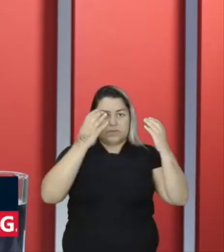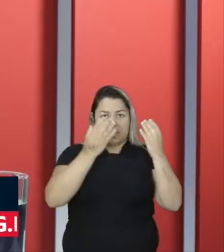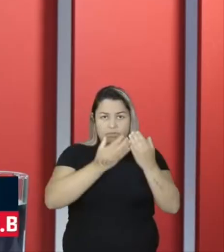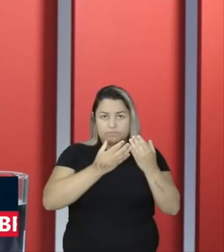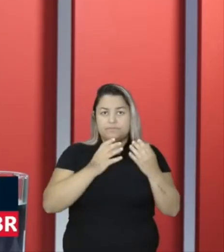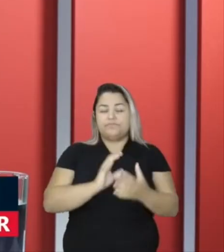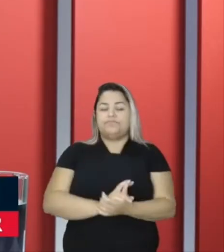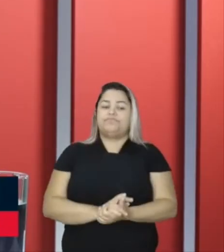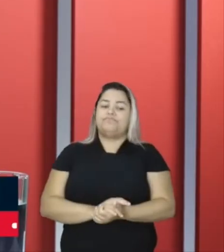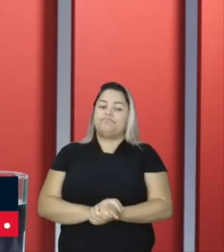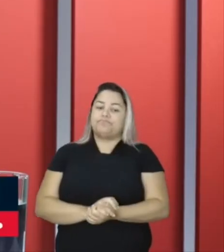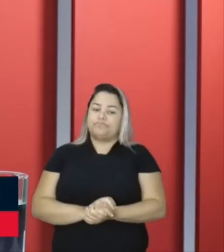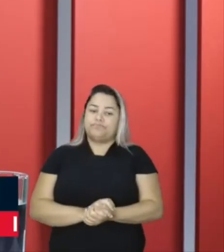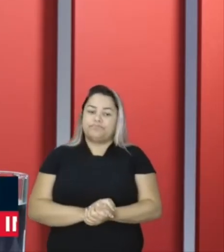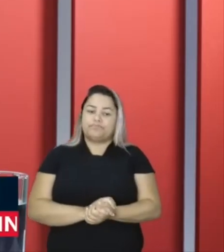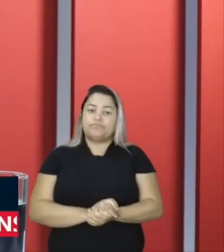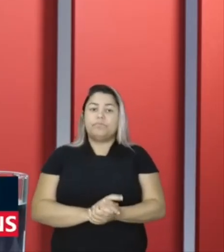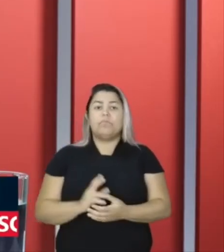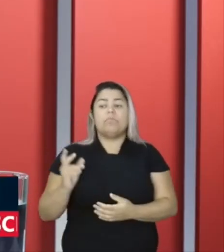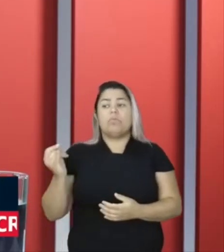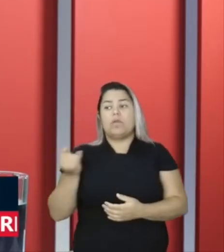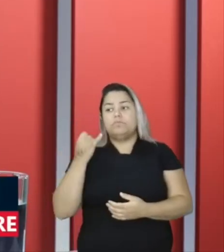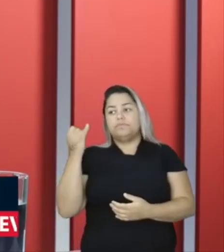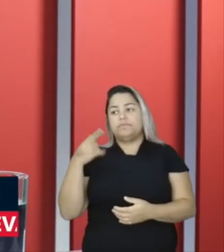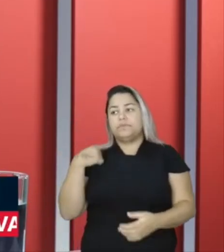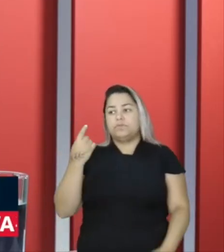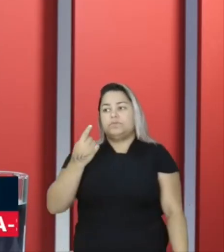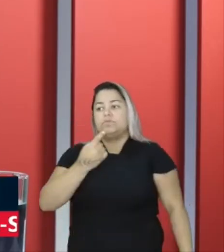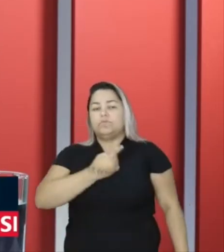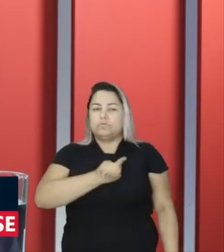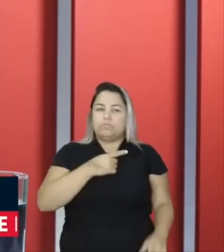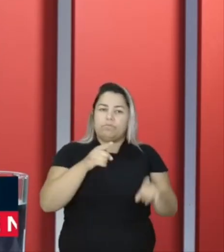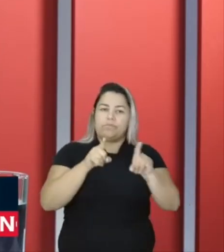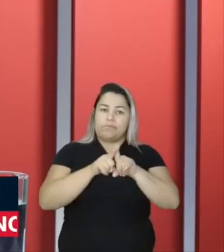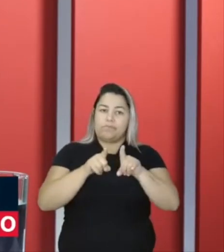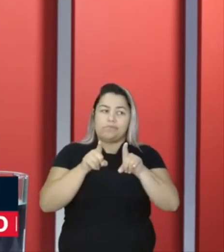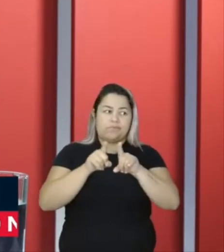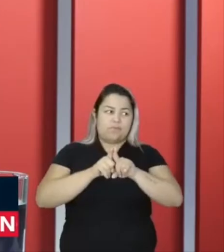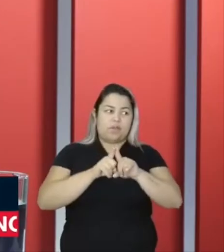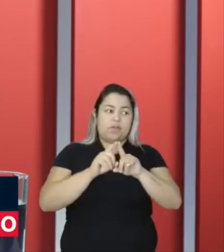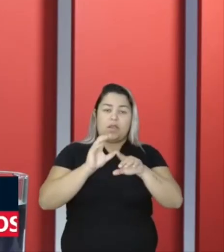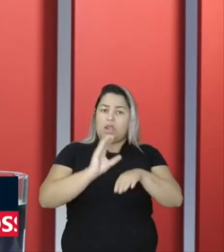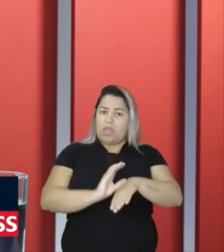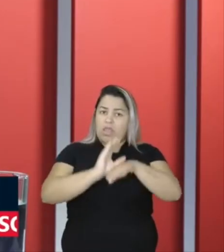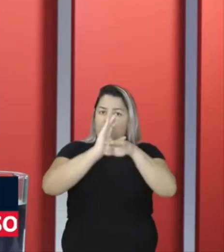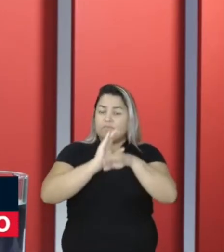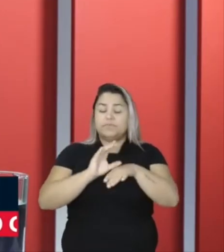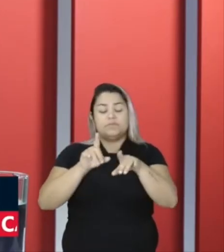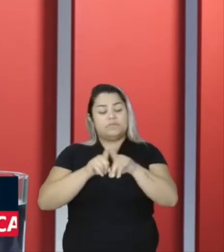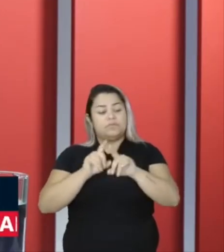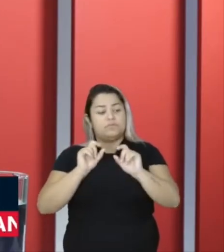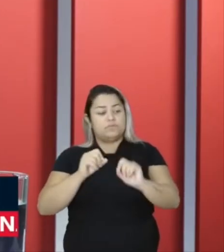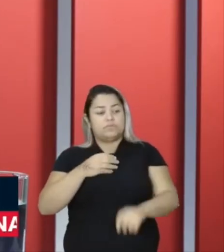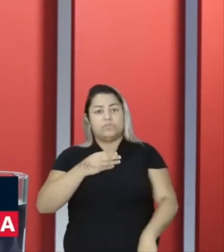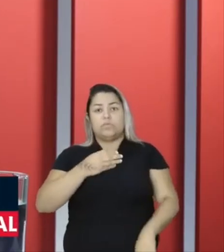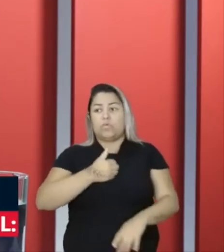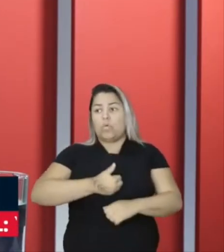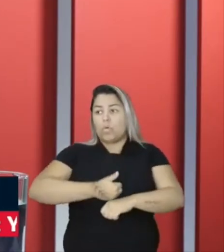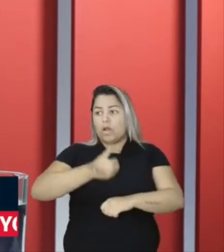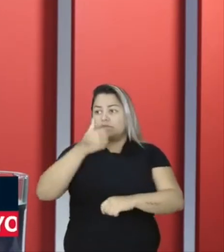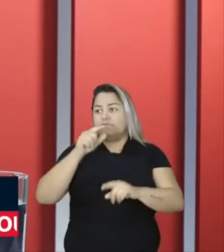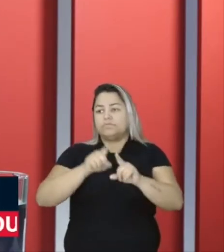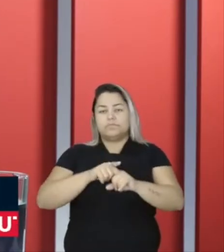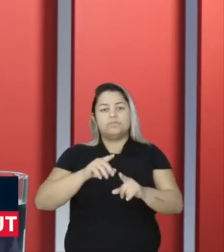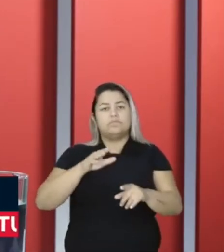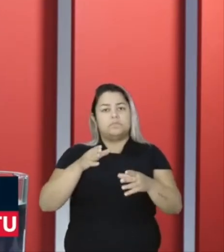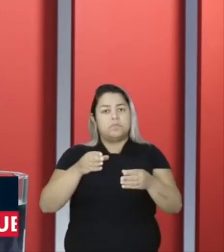das prioridades nossas no ciclo de conferências é aumentar a qualidade da participação, trazer mais gente,